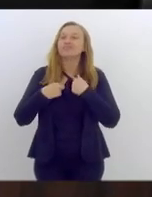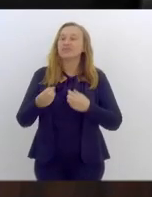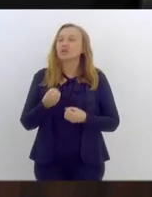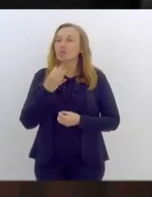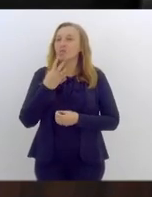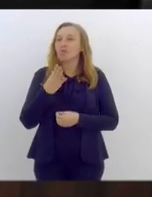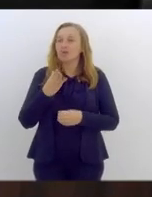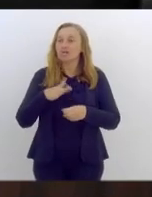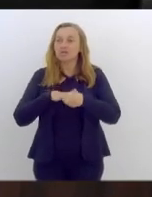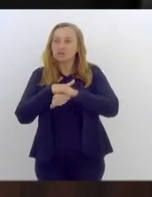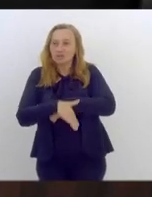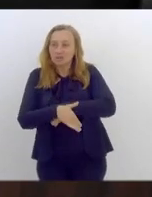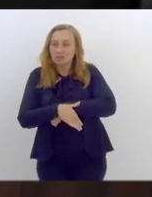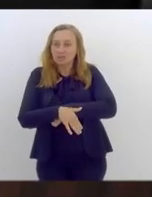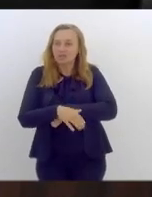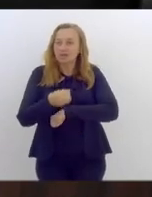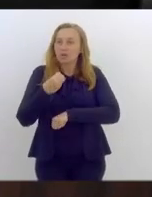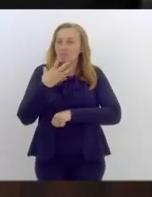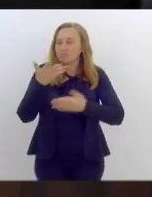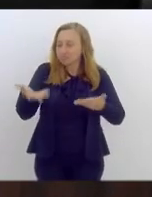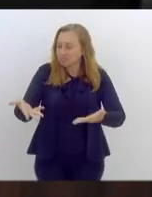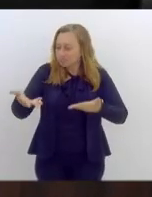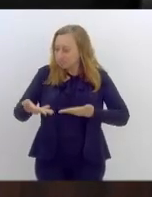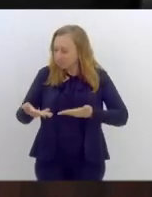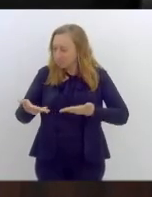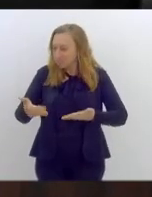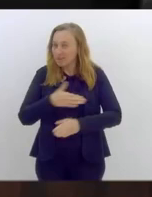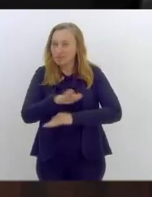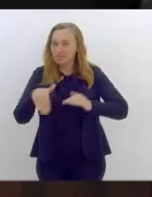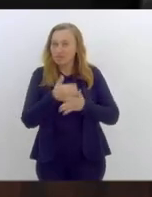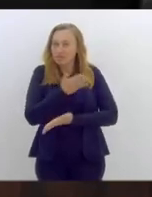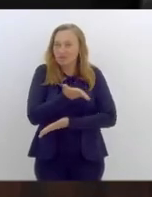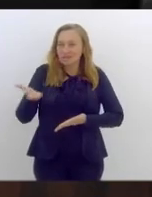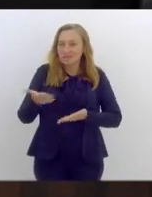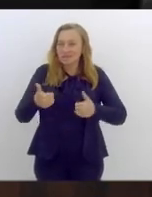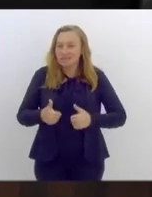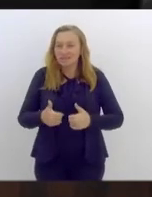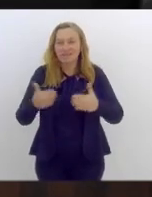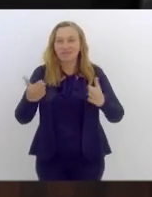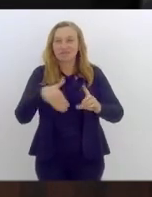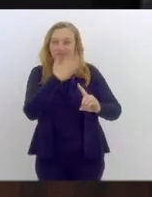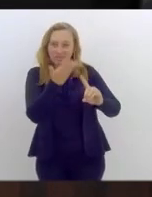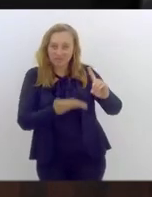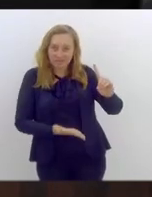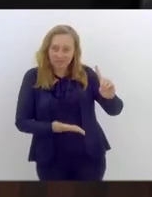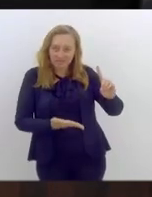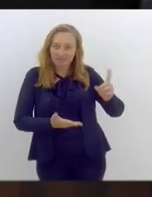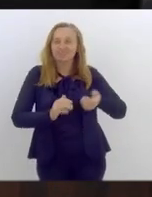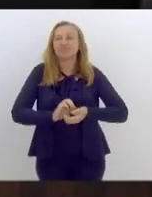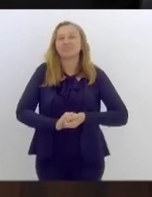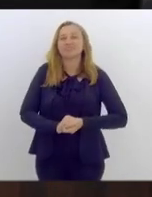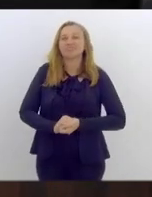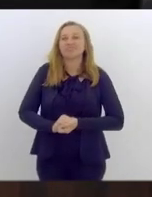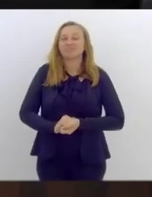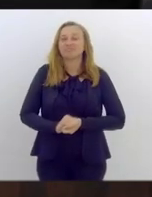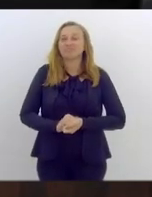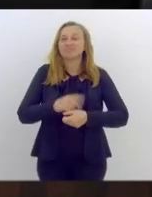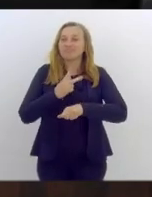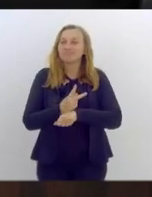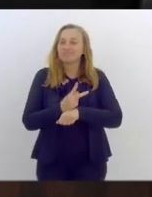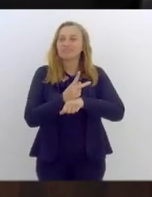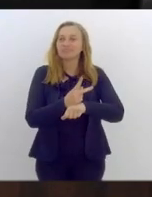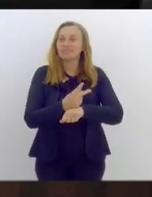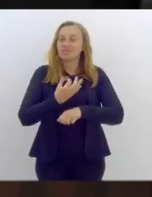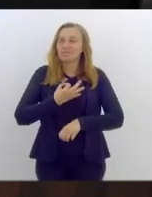noite, uma boa vinda a todos, todas e todes. Declaro aberta essa sessão solene de entrega de